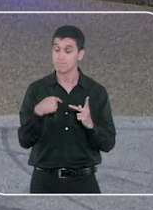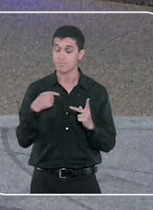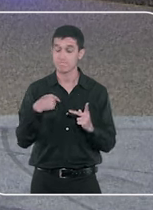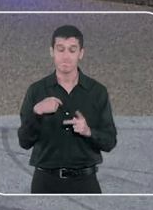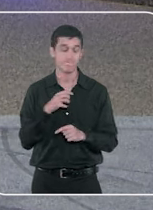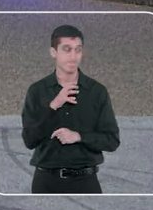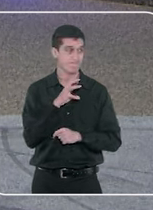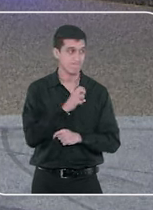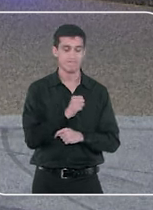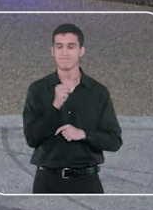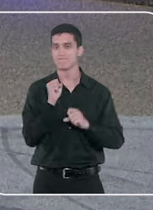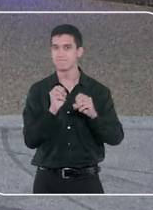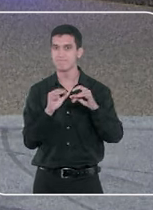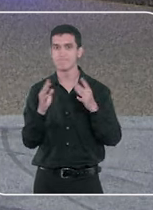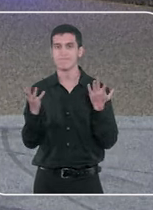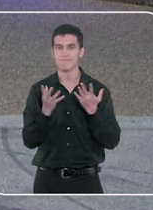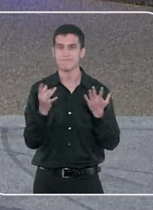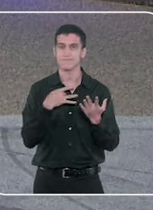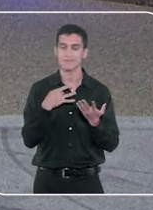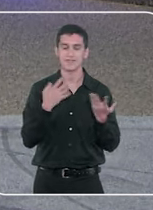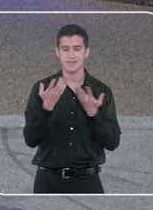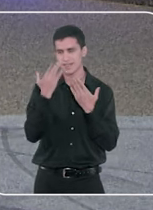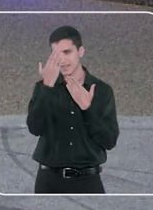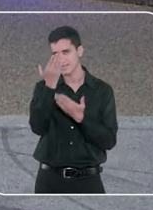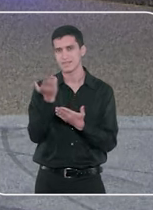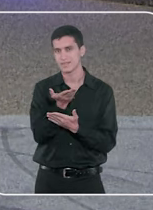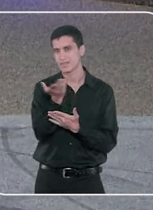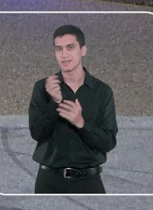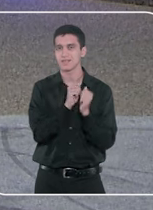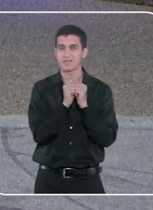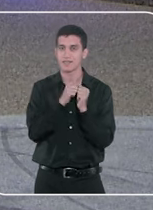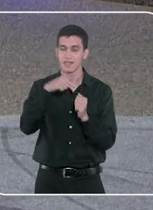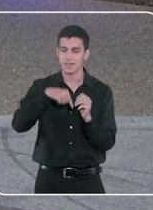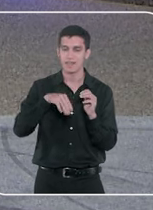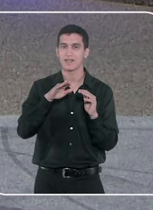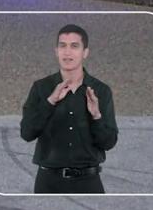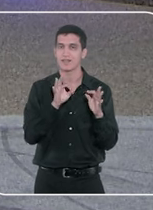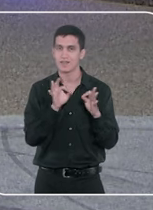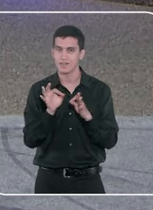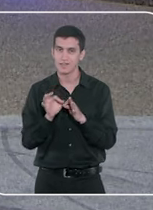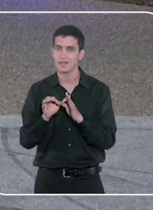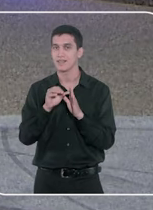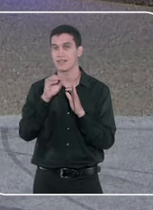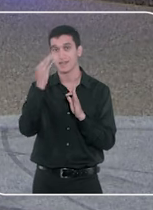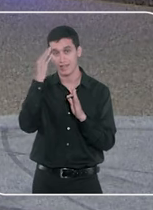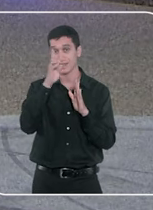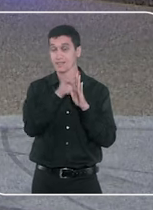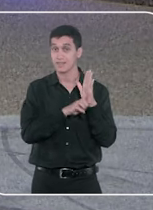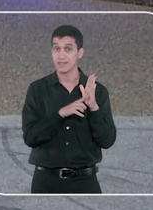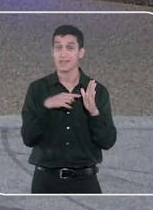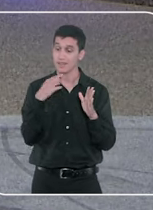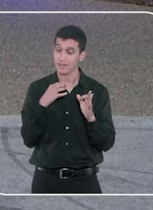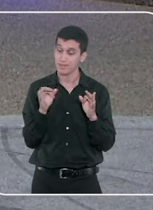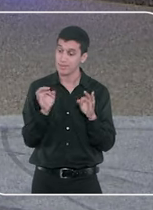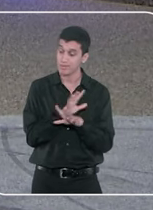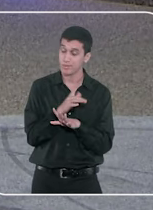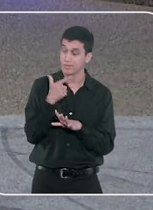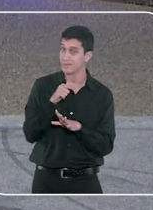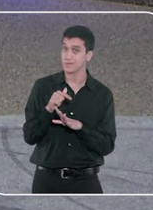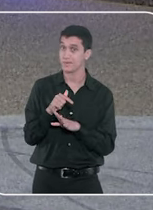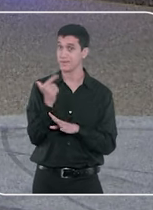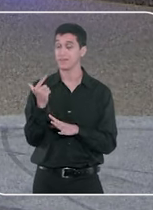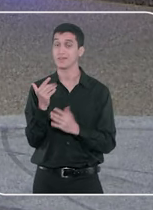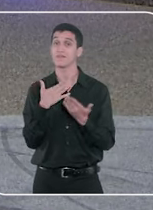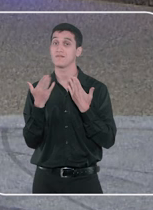hoje. Só tenho a agradecê-los pela participação aqui no Entender Direito. Nós chegamos ao fim de mais um programa e conversamos